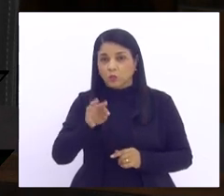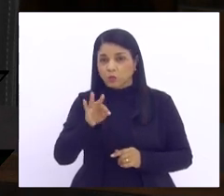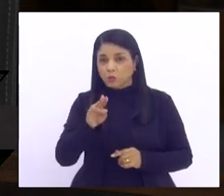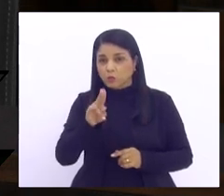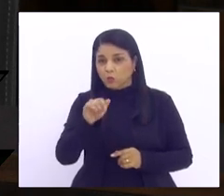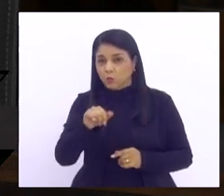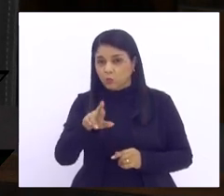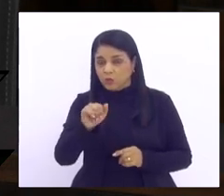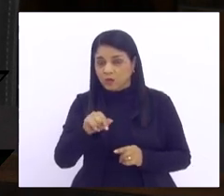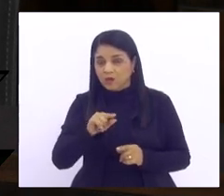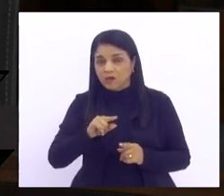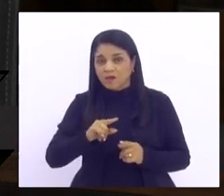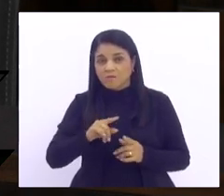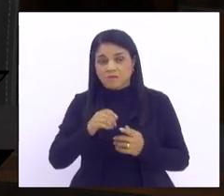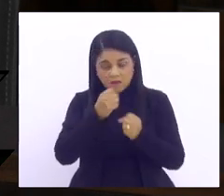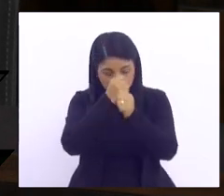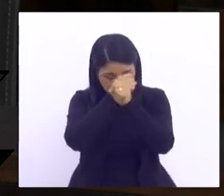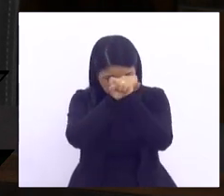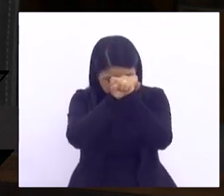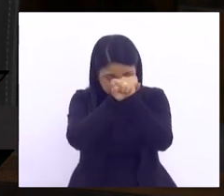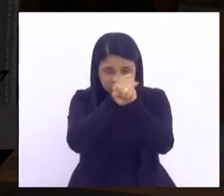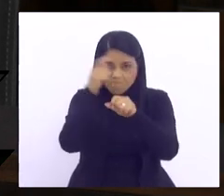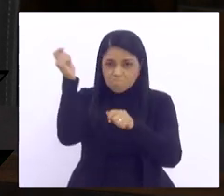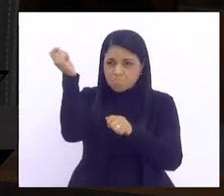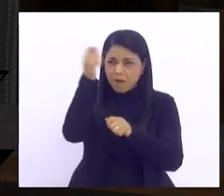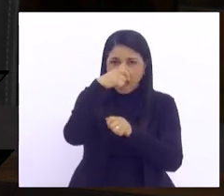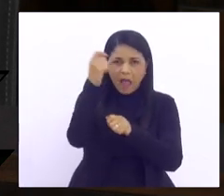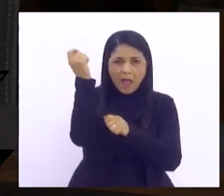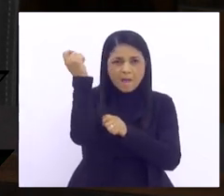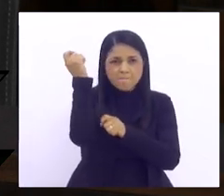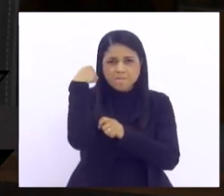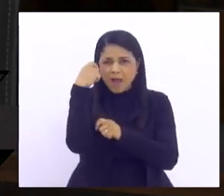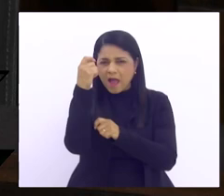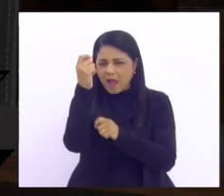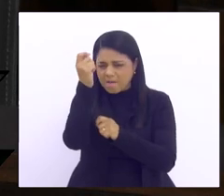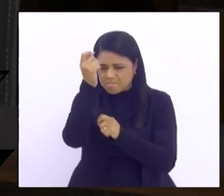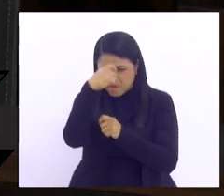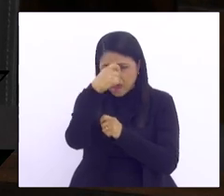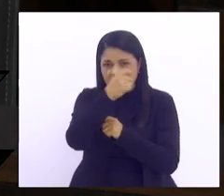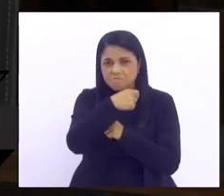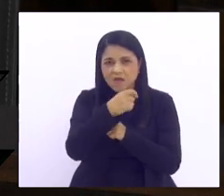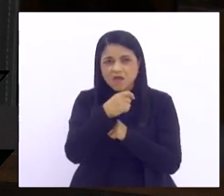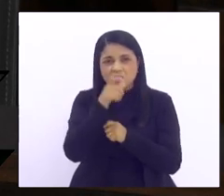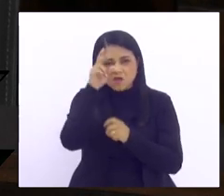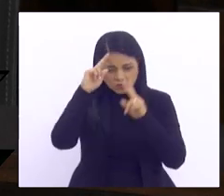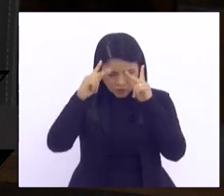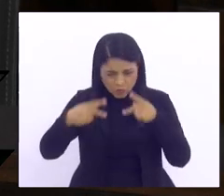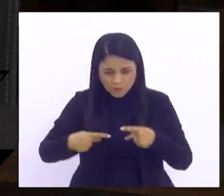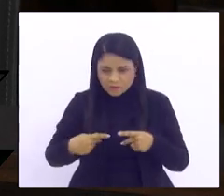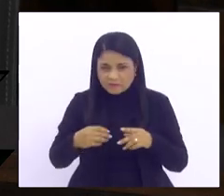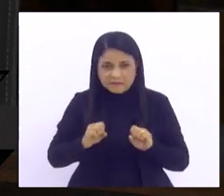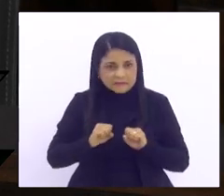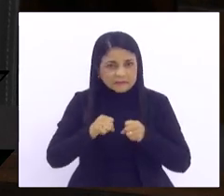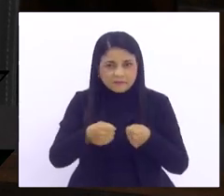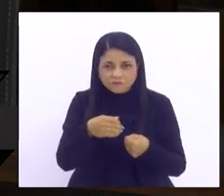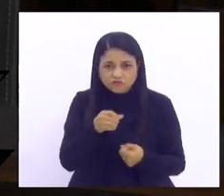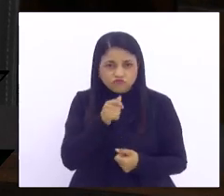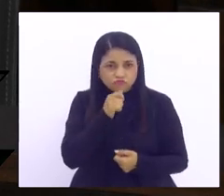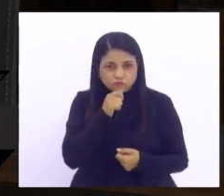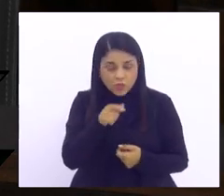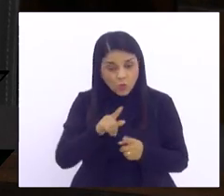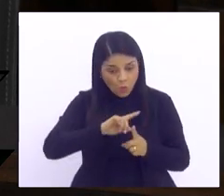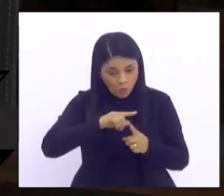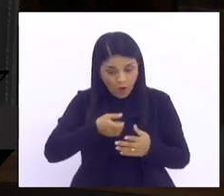para submeter à tortura um ser humano sem nenhuma possibilidade de defesa. Porque o aborto é